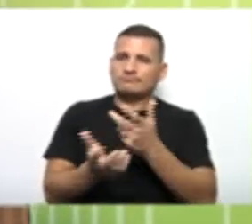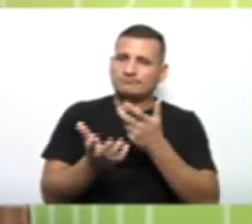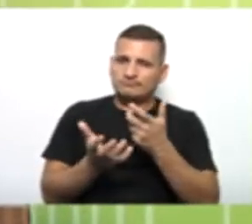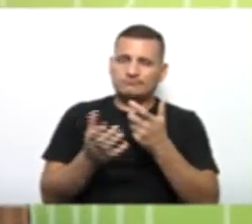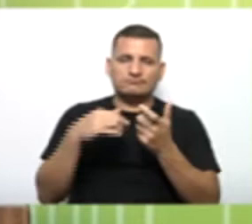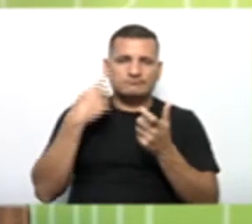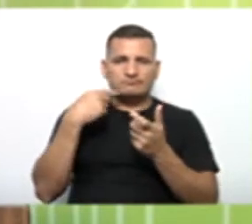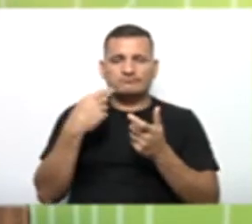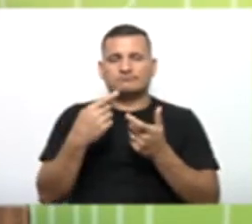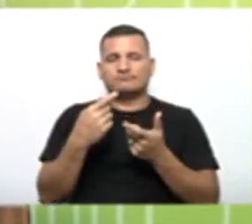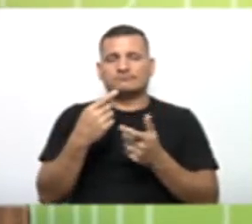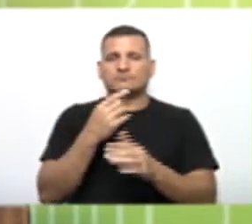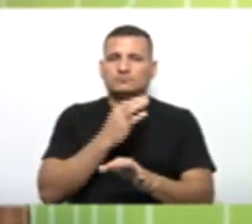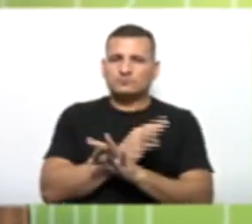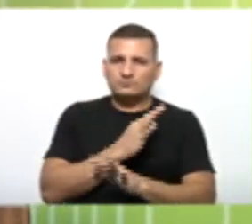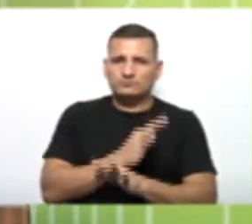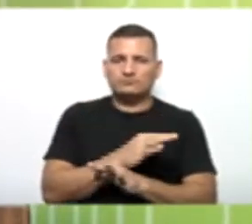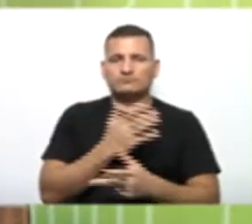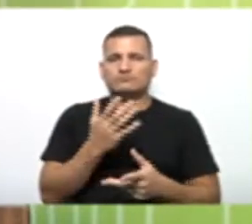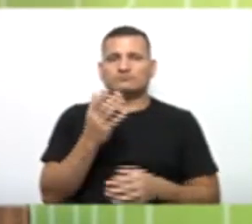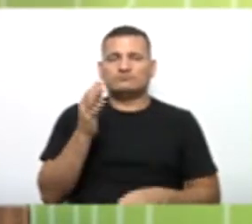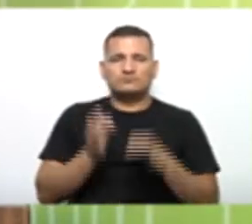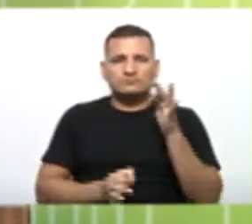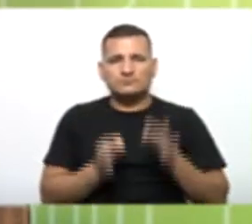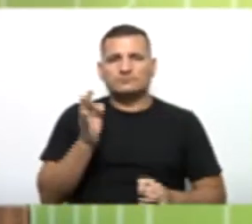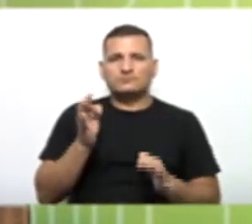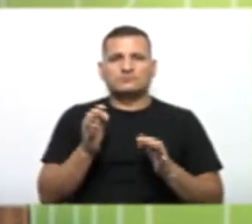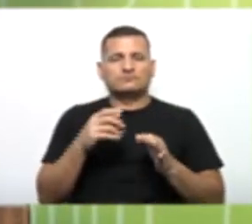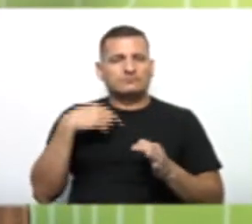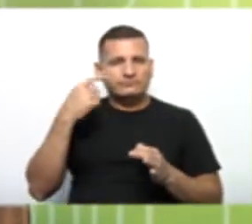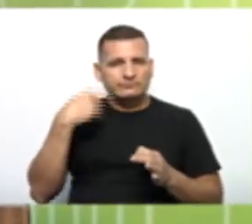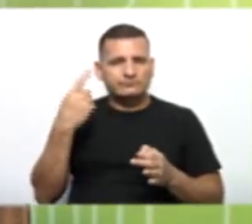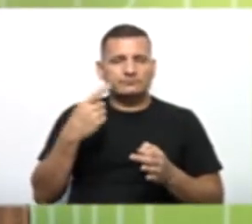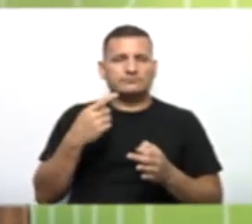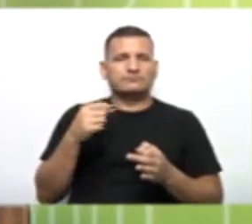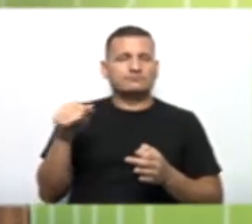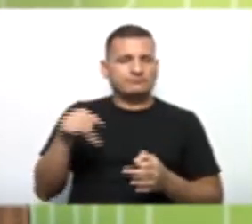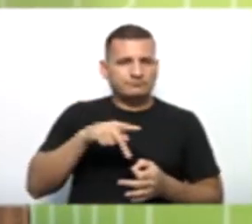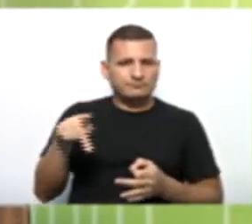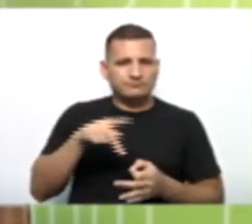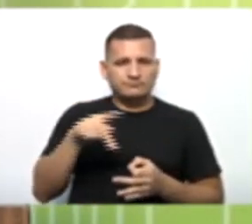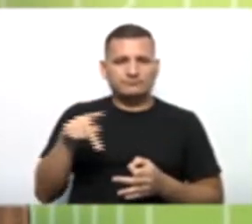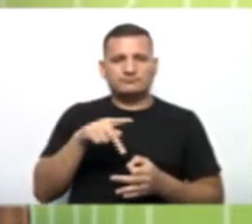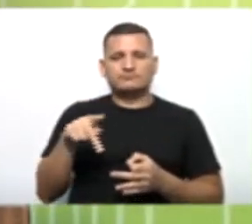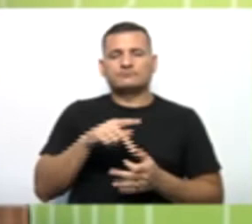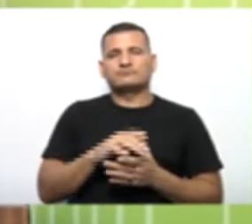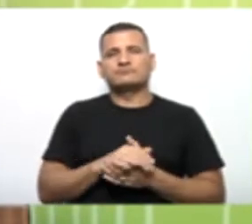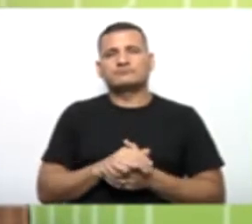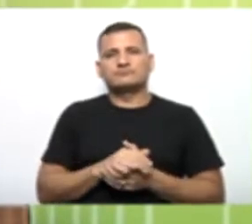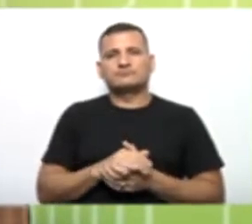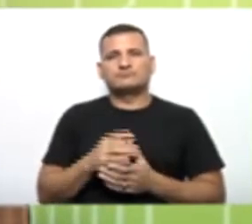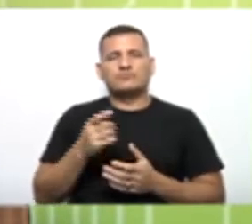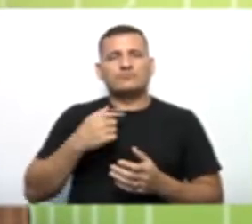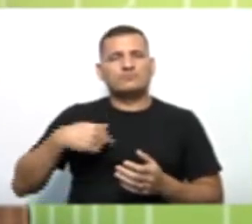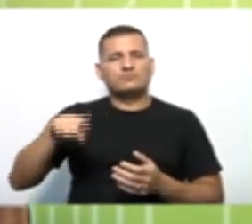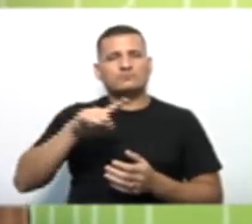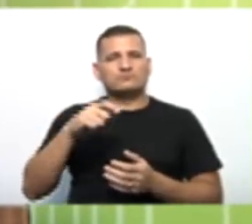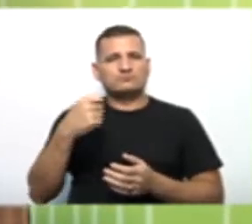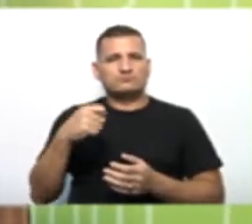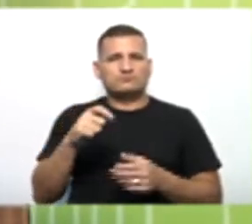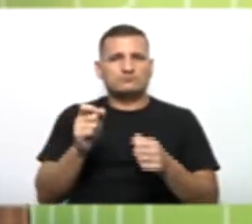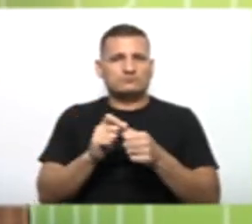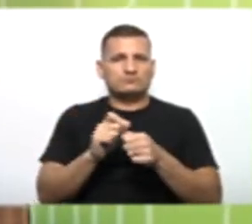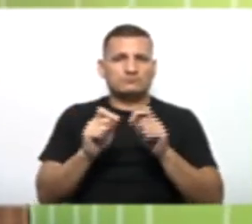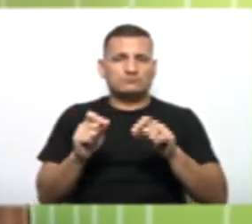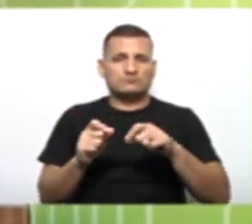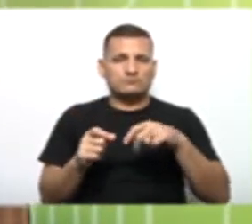defensor público do juiz do promotor de justiça é todo do professor né você a gente precisa fazer é